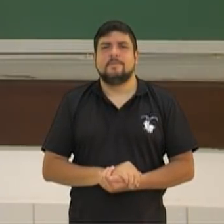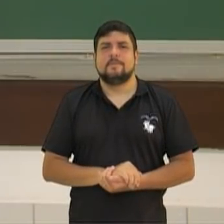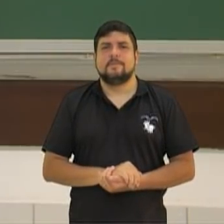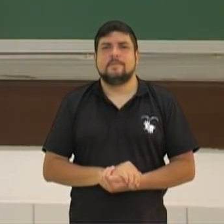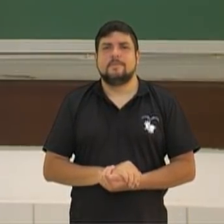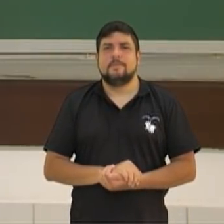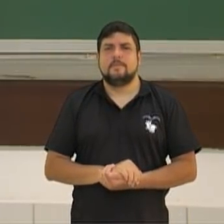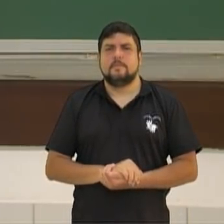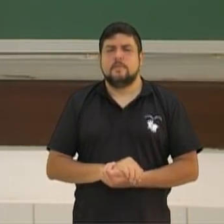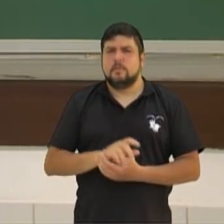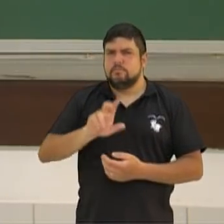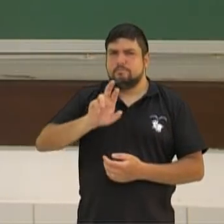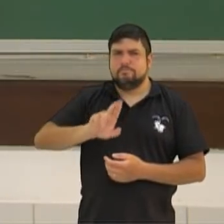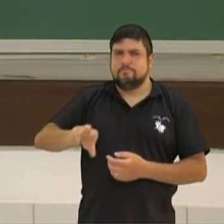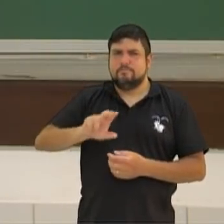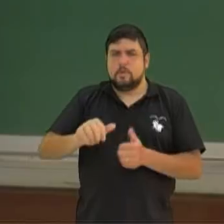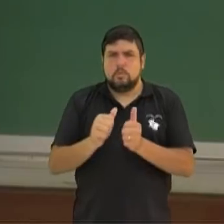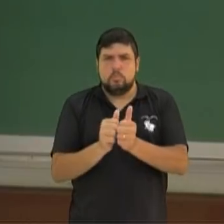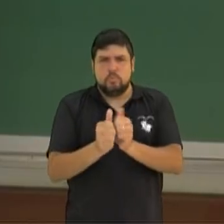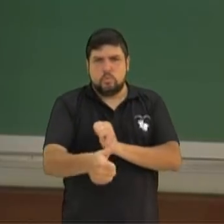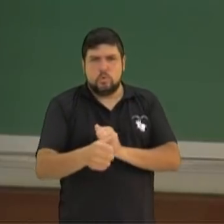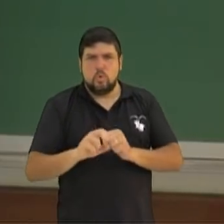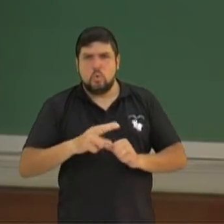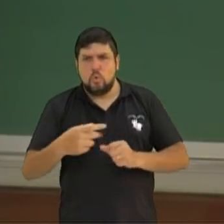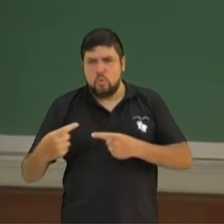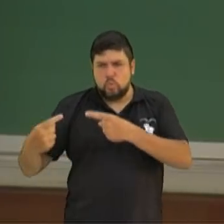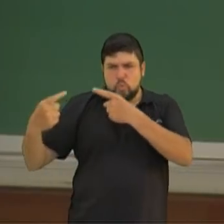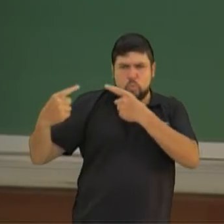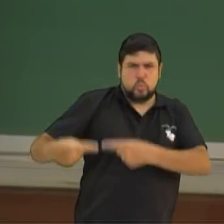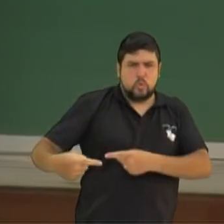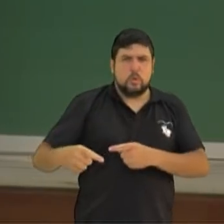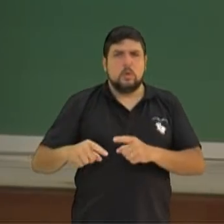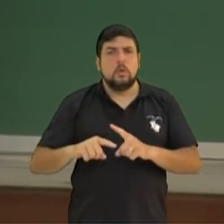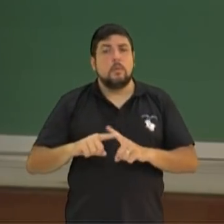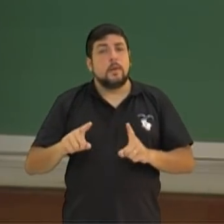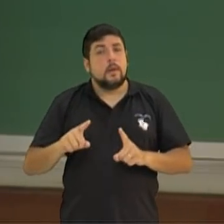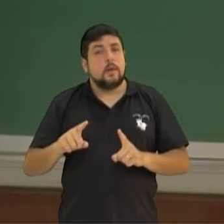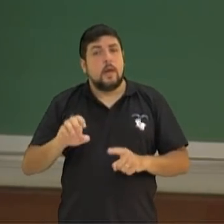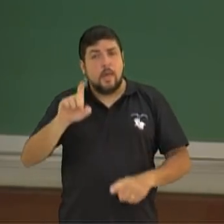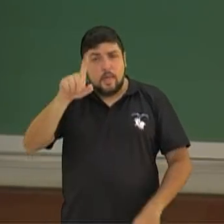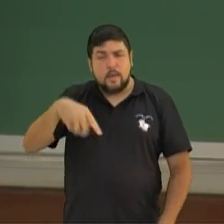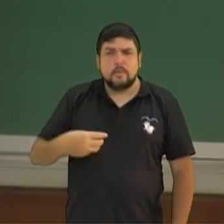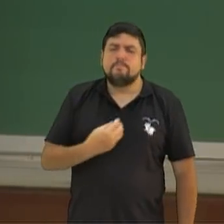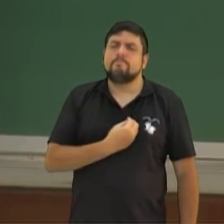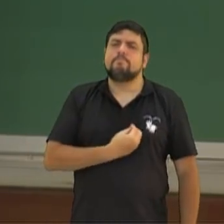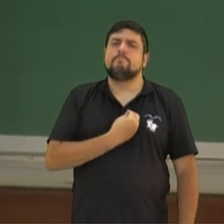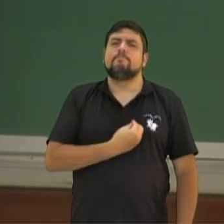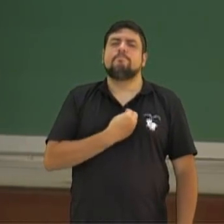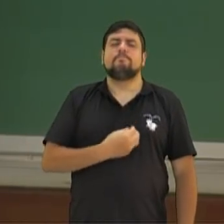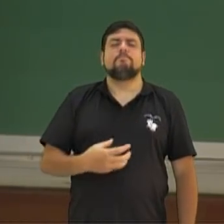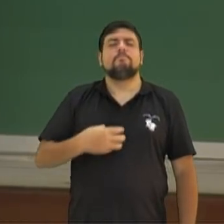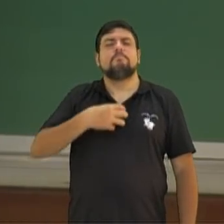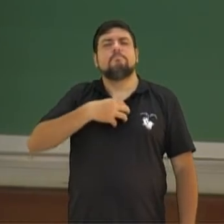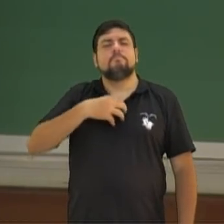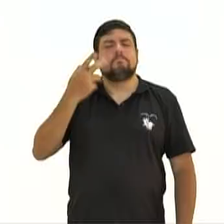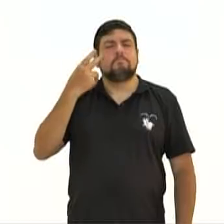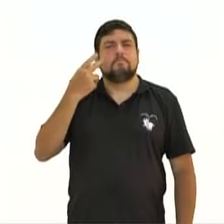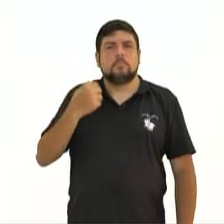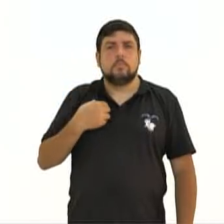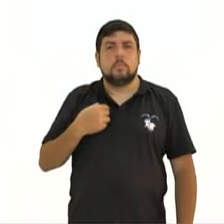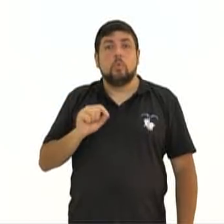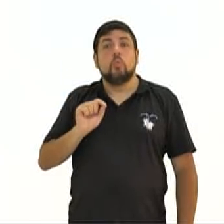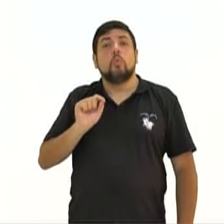modalidade esportiva ou competitiva, mas um estilo de vida. Consiste em usar a bicicleta